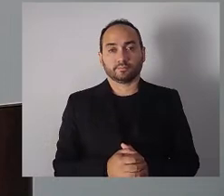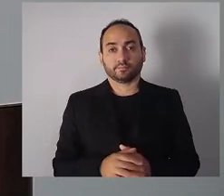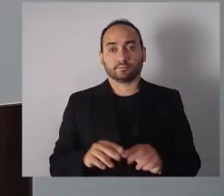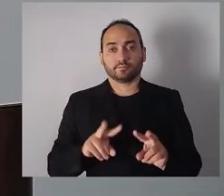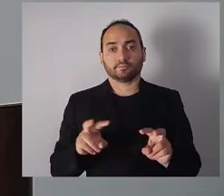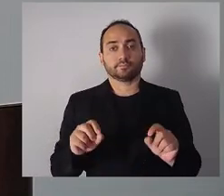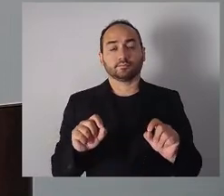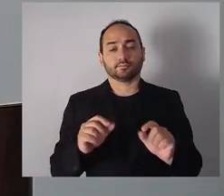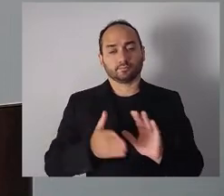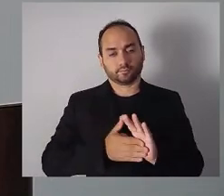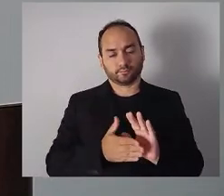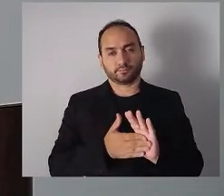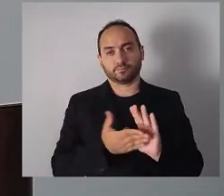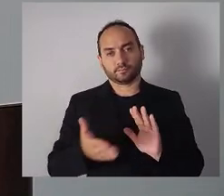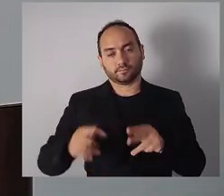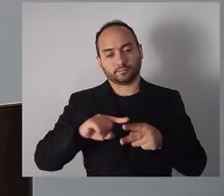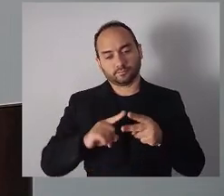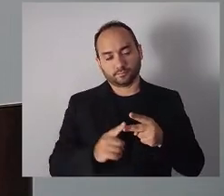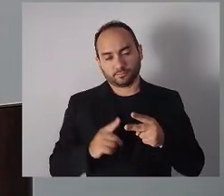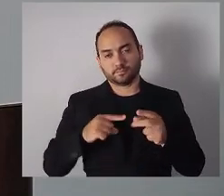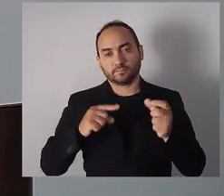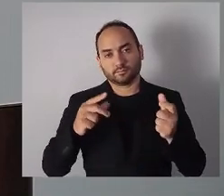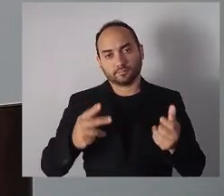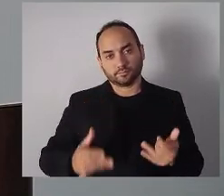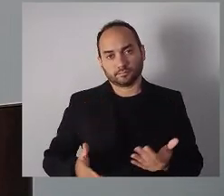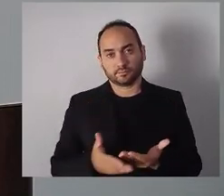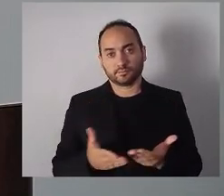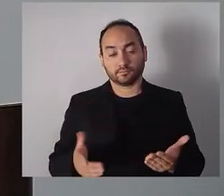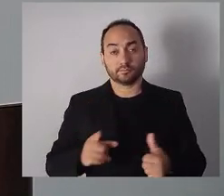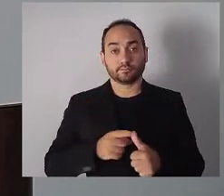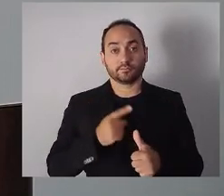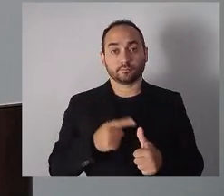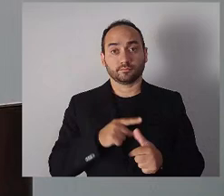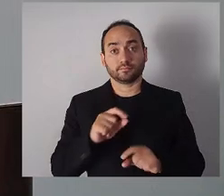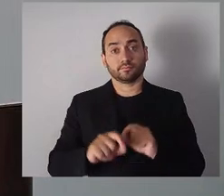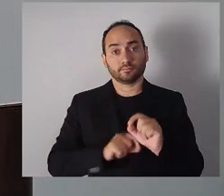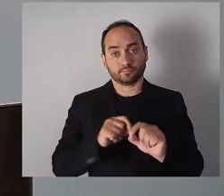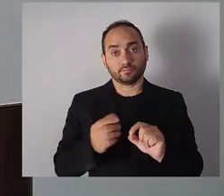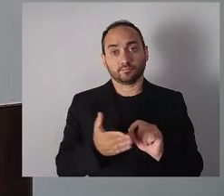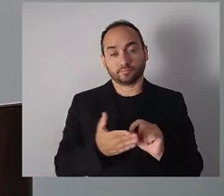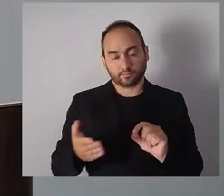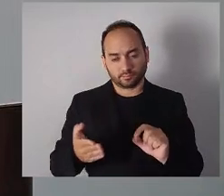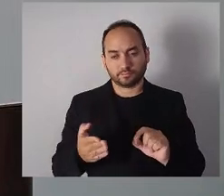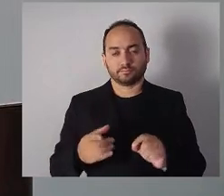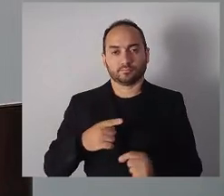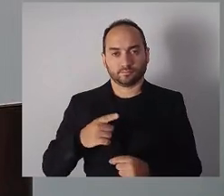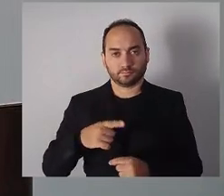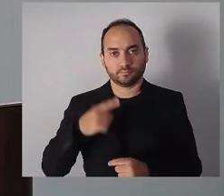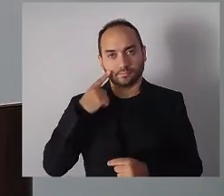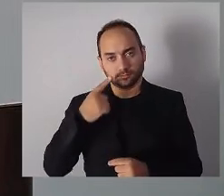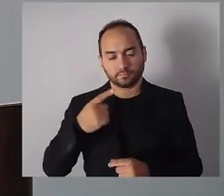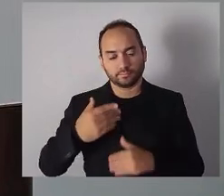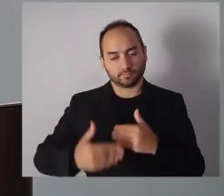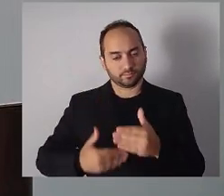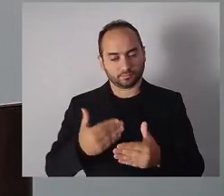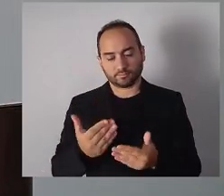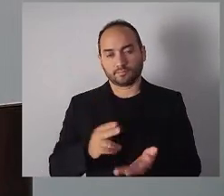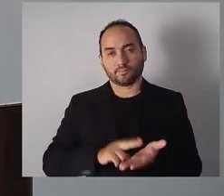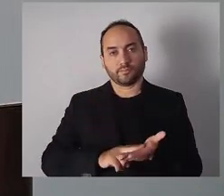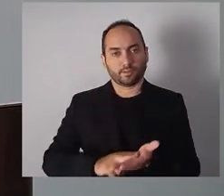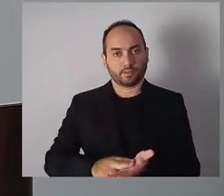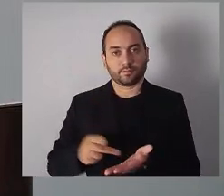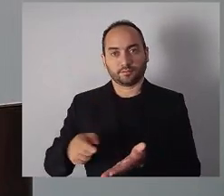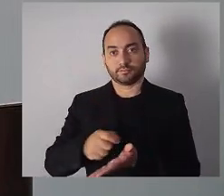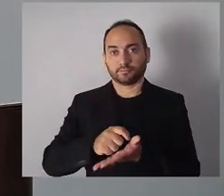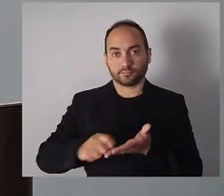Reconheceu, portanto, as duas hipóteses de justa causa. A primeira foi a existência da carta de anuência